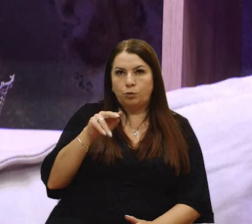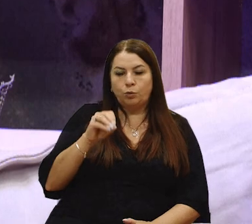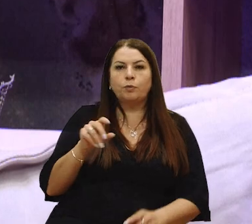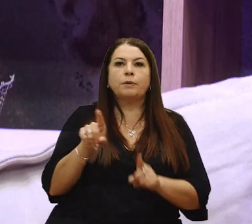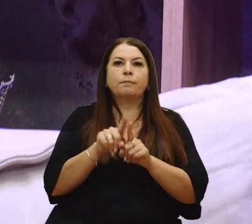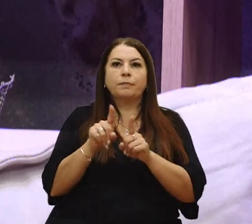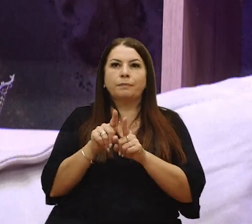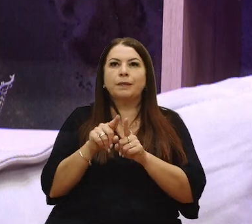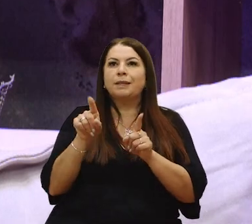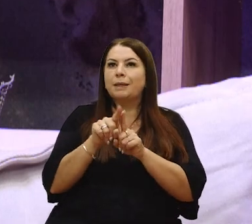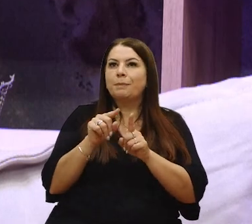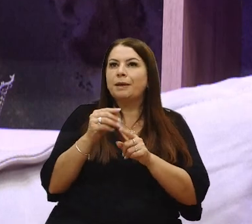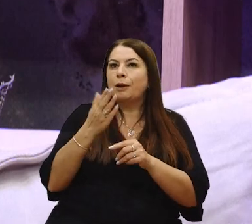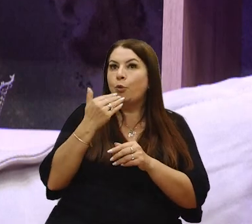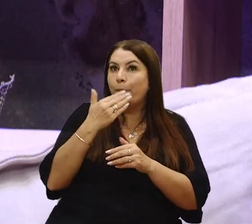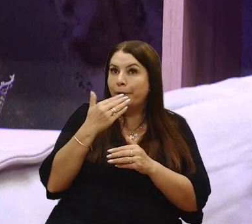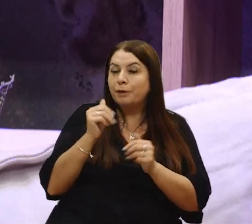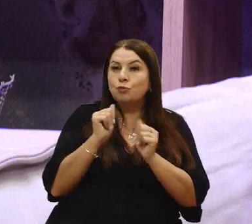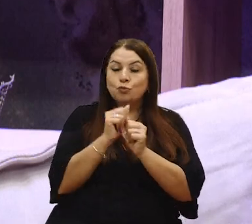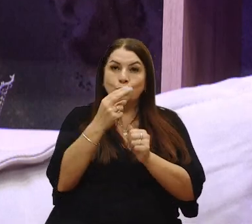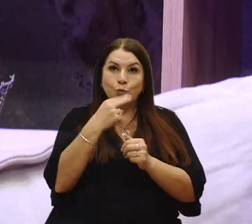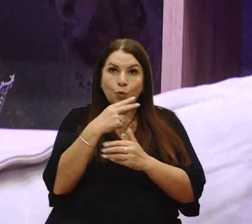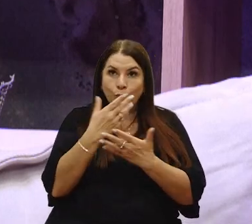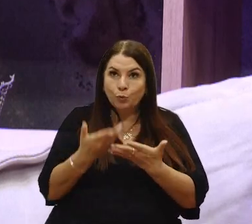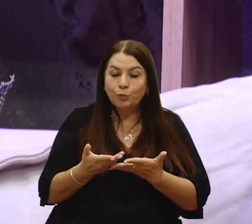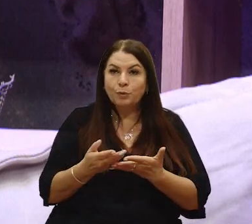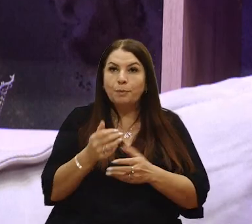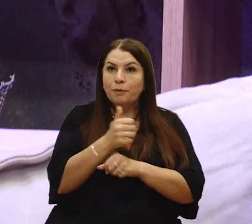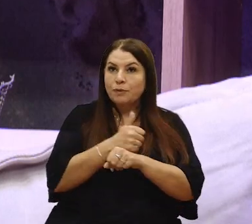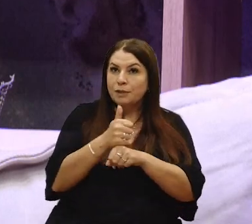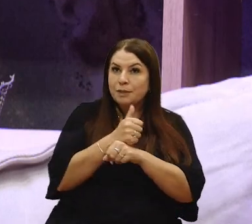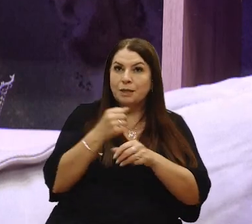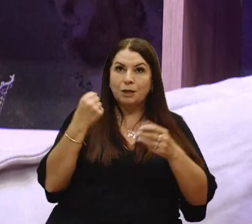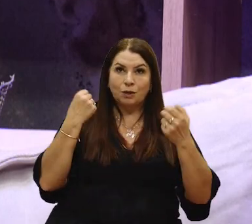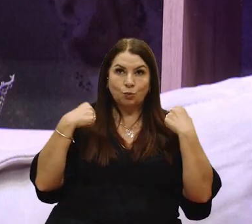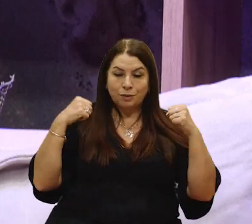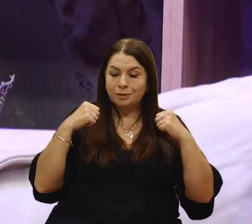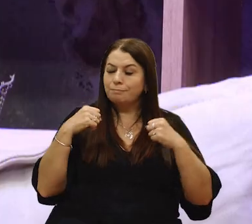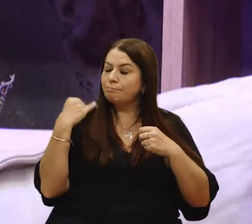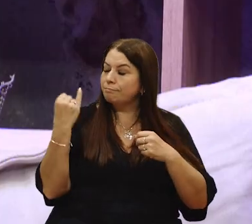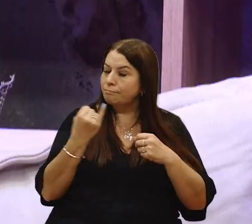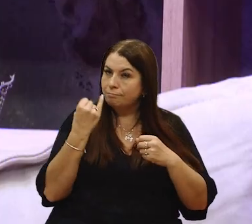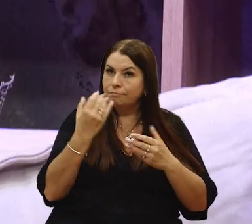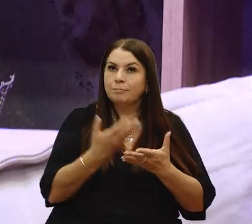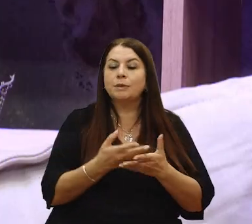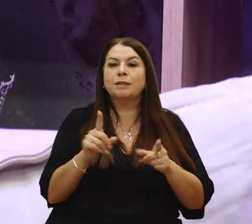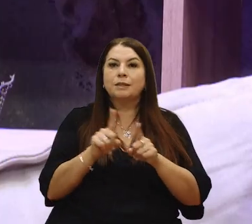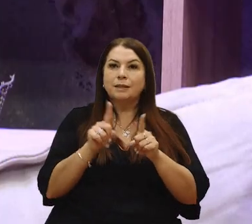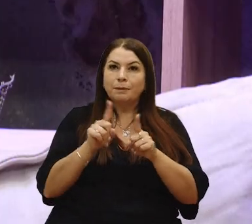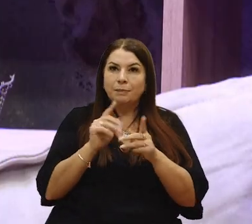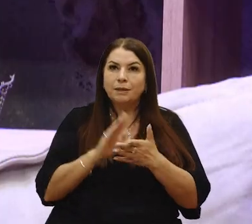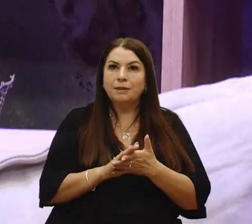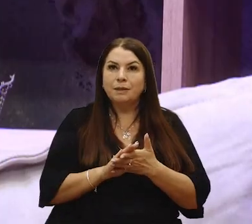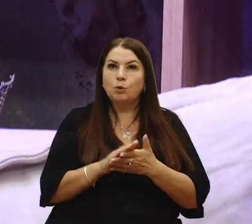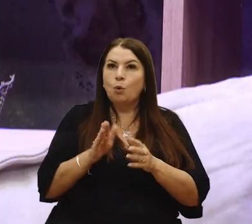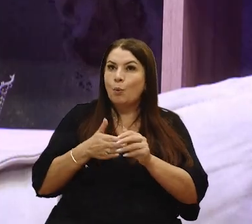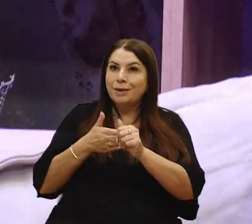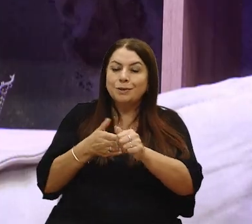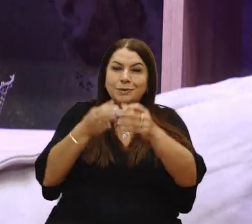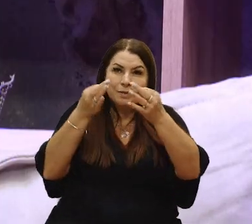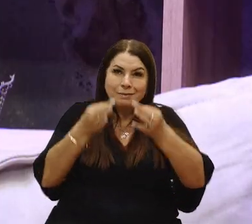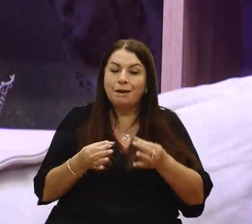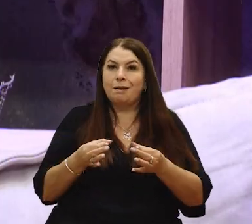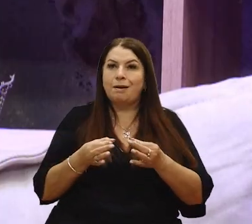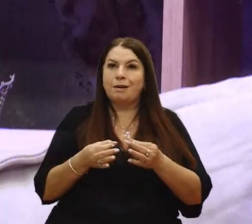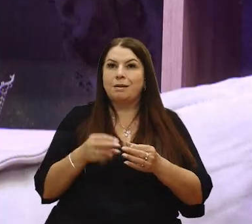vida todo moldadinho, certinho, é difícil que uma condição inflamatória apareça dessa forma como o lipedema, né? Então a